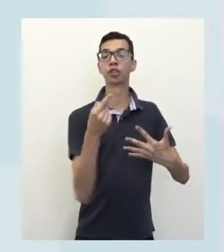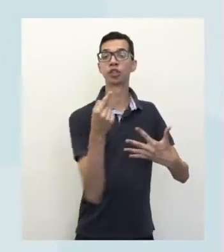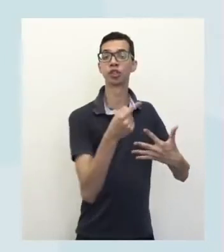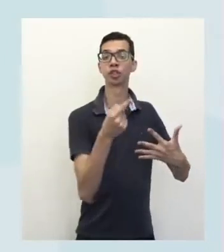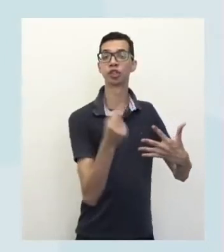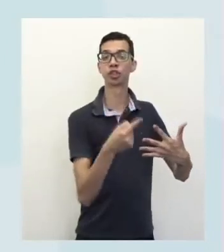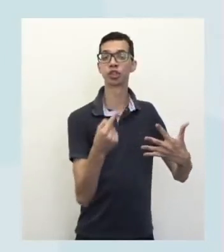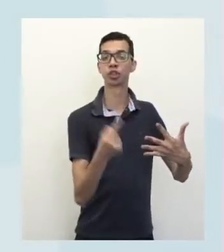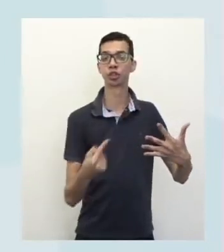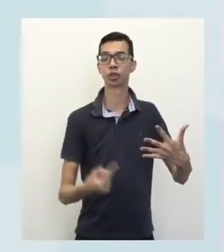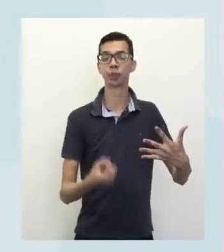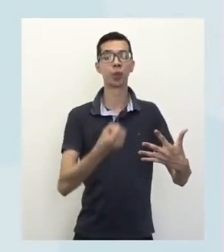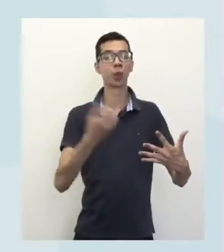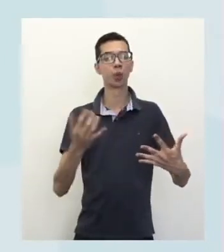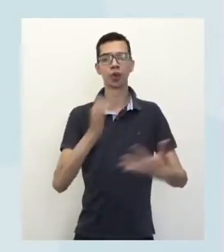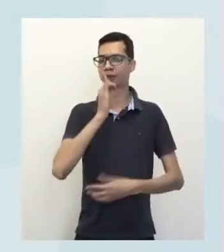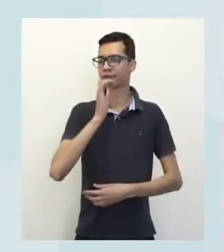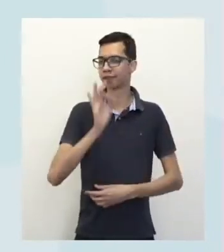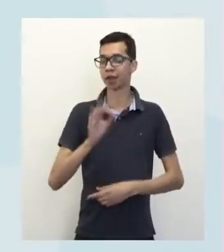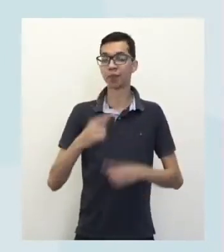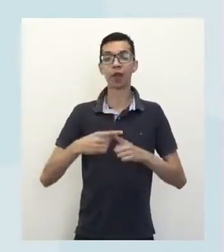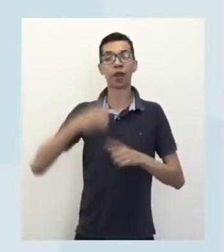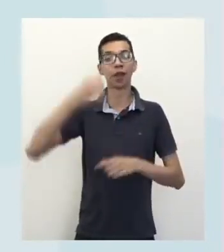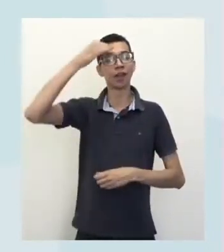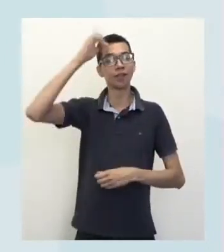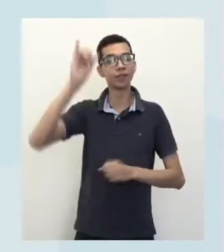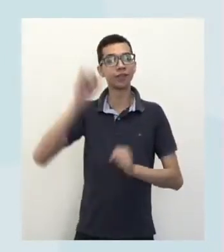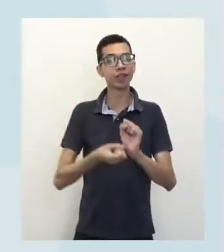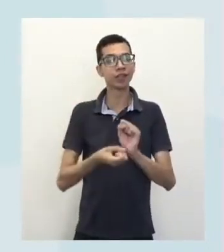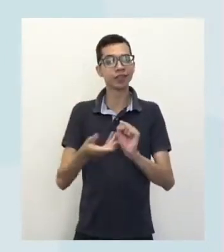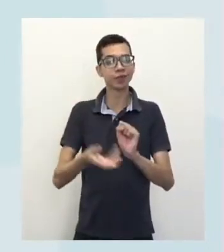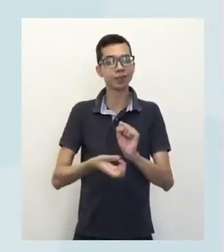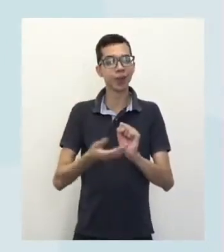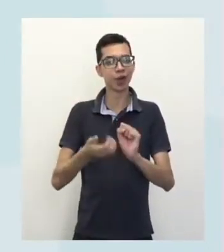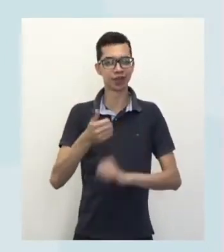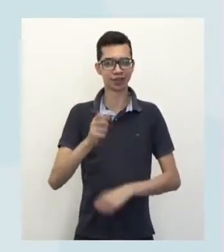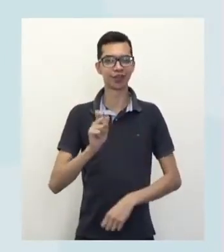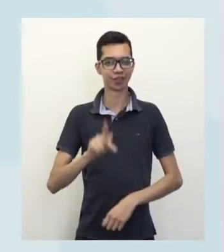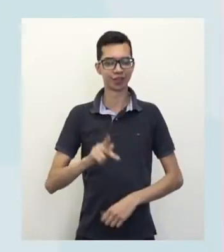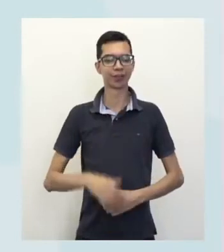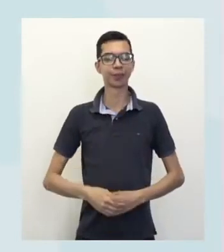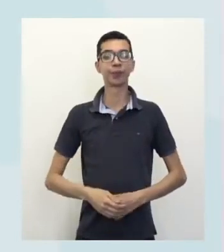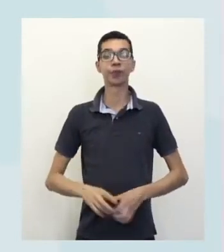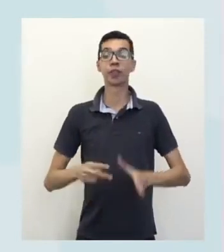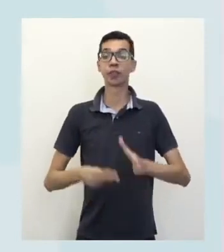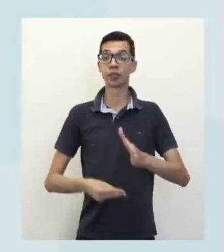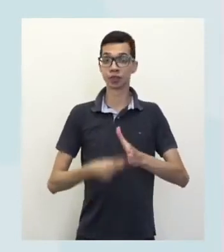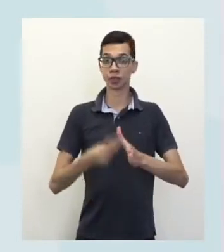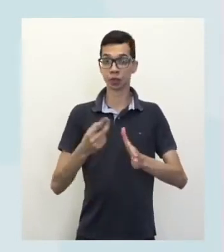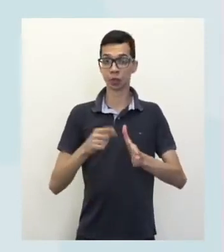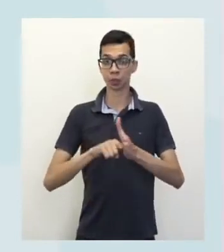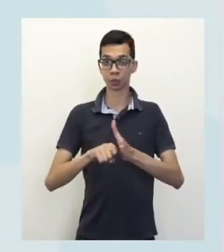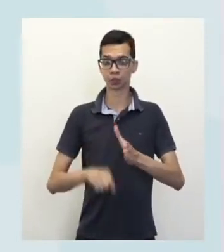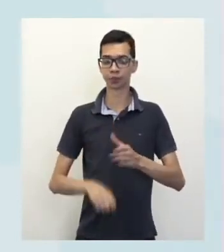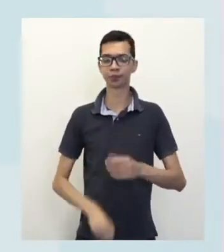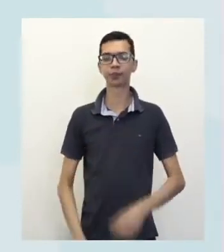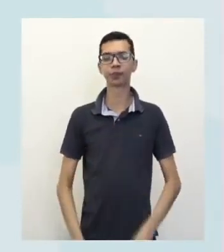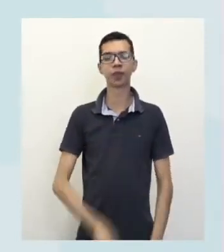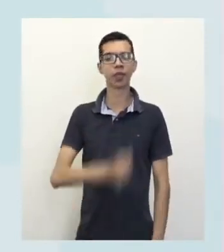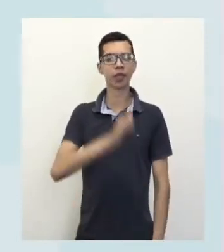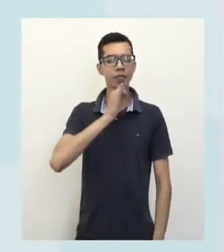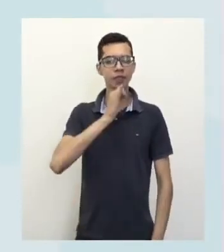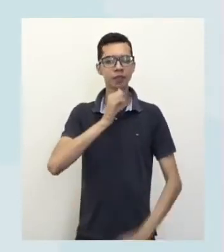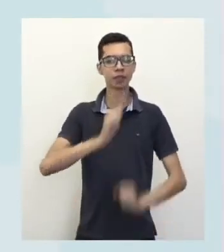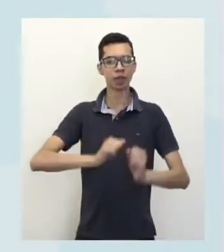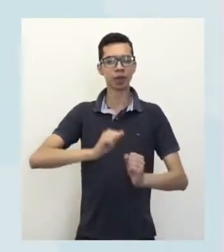já dar um spoiler aí para vocês. E já no segundo questionamento, Dê um exemplo de indústria de